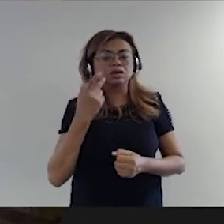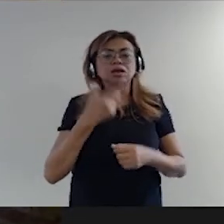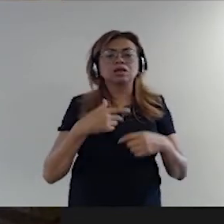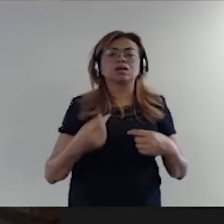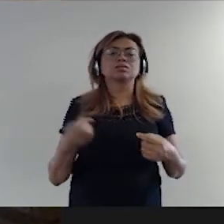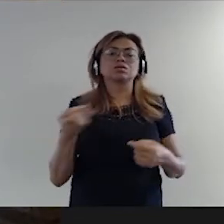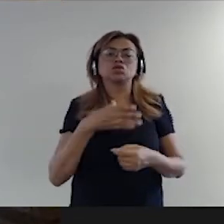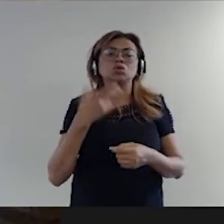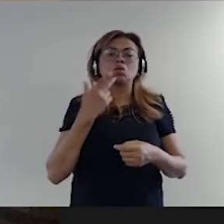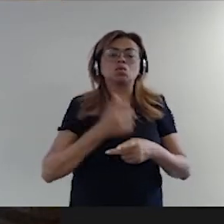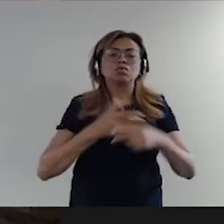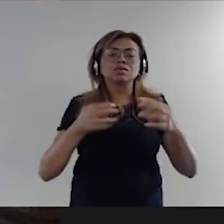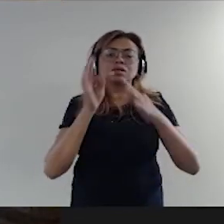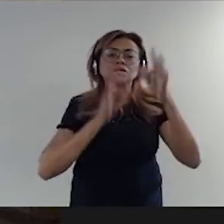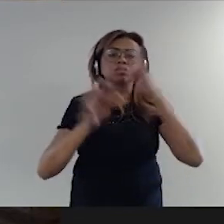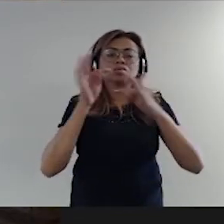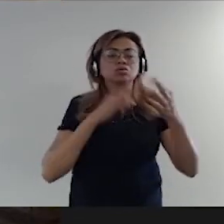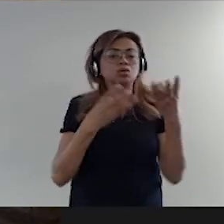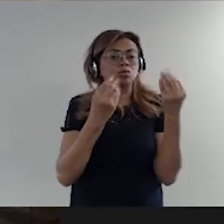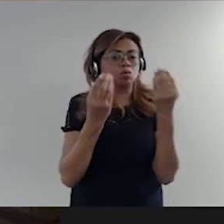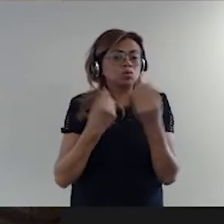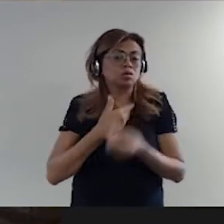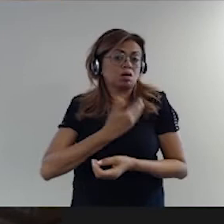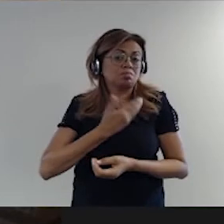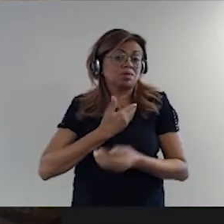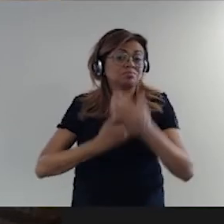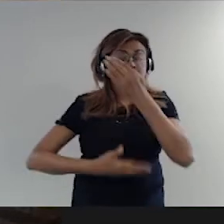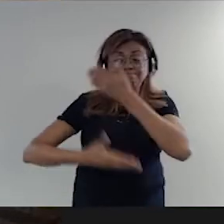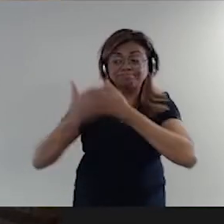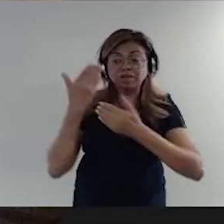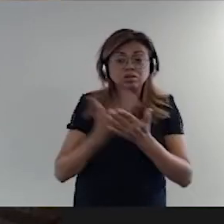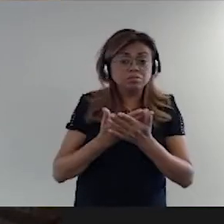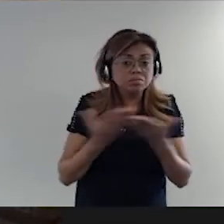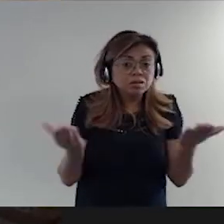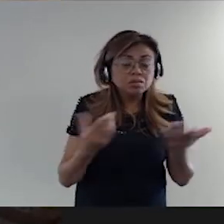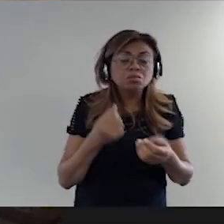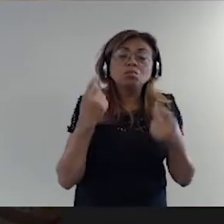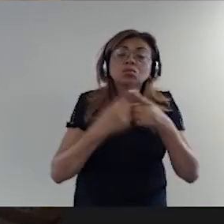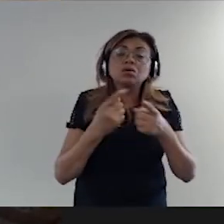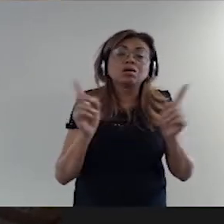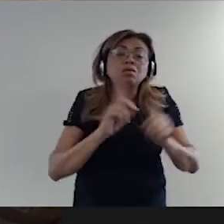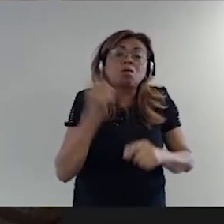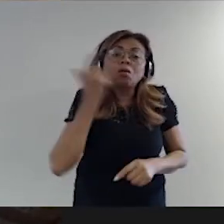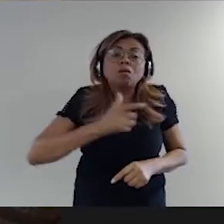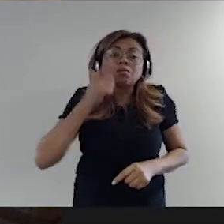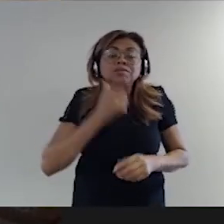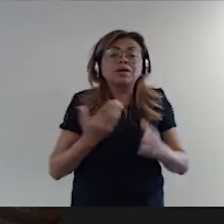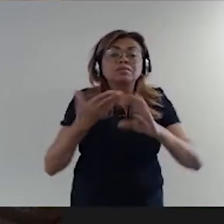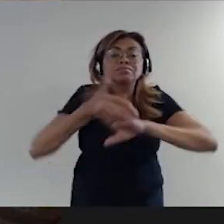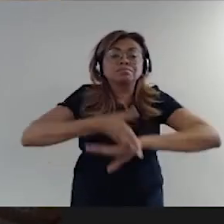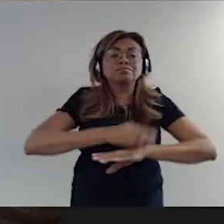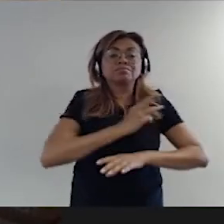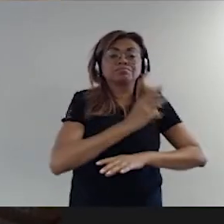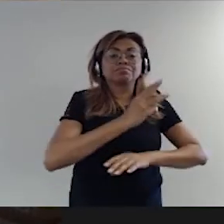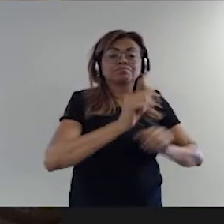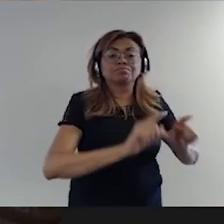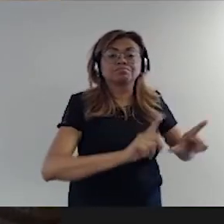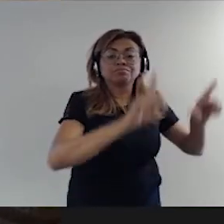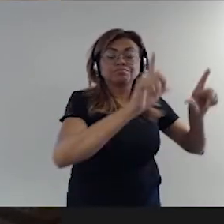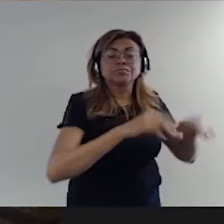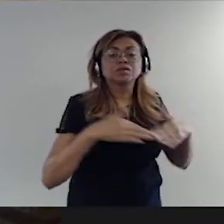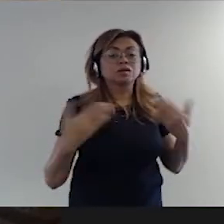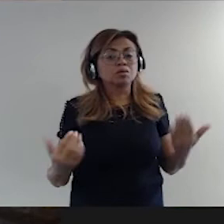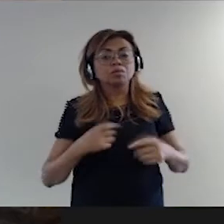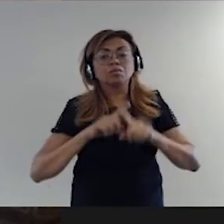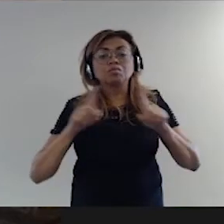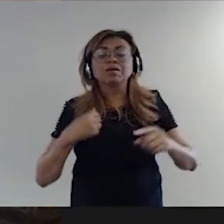deixar de reconhecer que muitos colegas ficaram pelo caminho, pela total incapacidade de adequação a essa nova realidade, e, obviamente, que esse